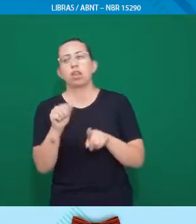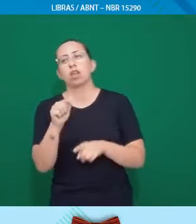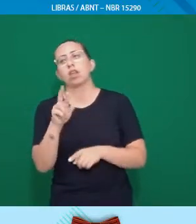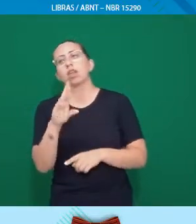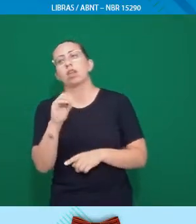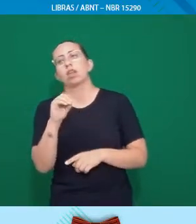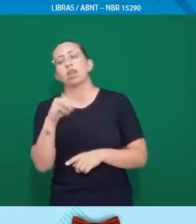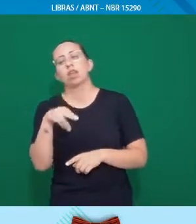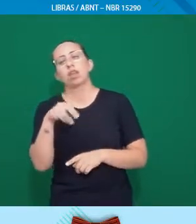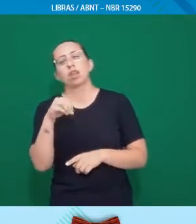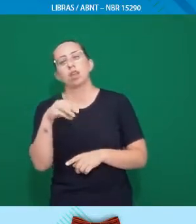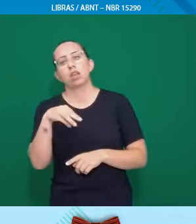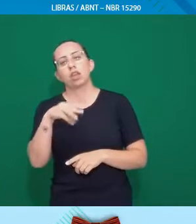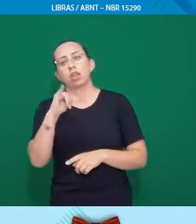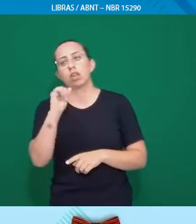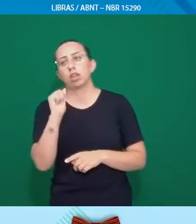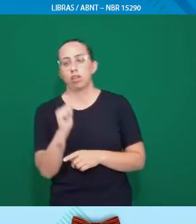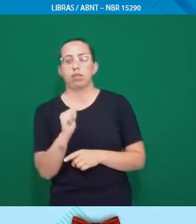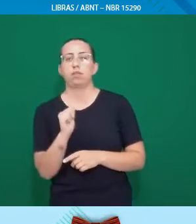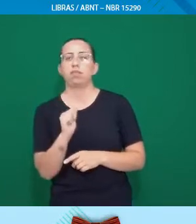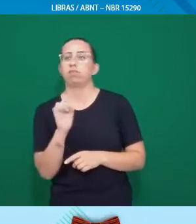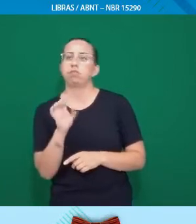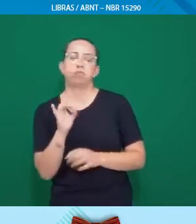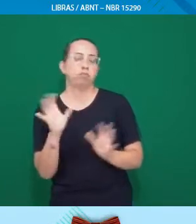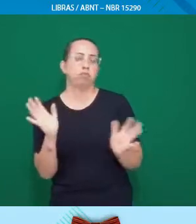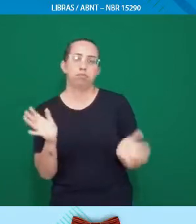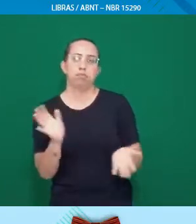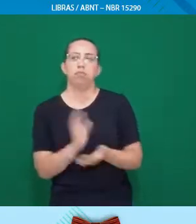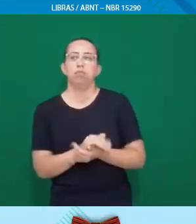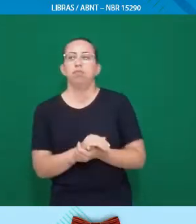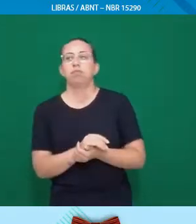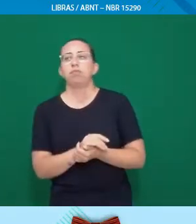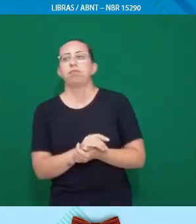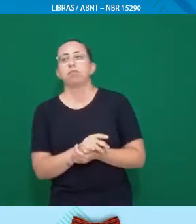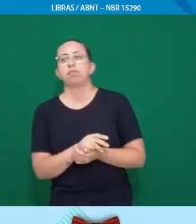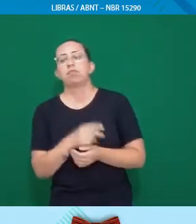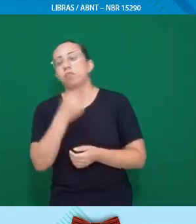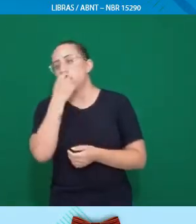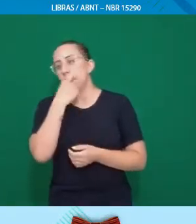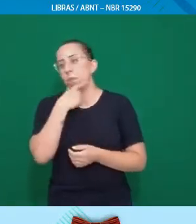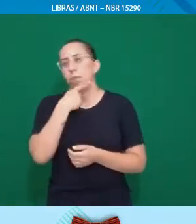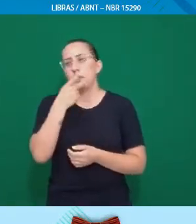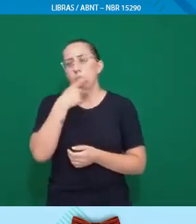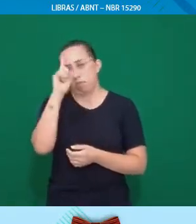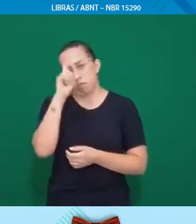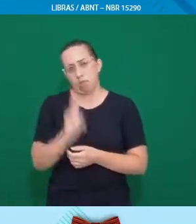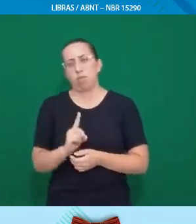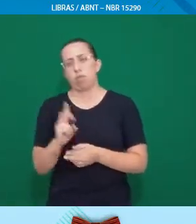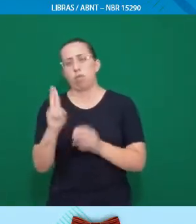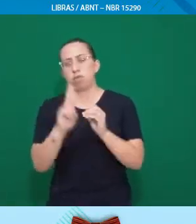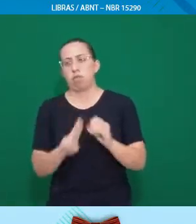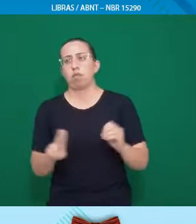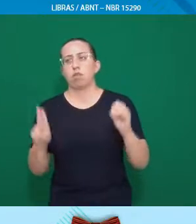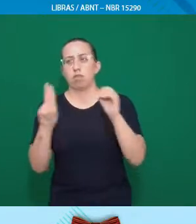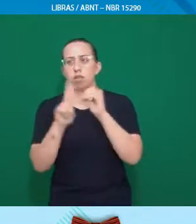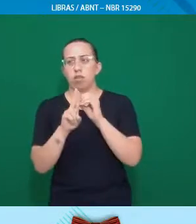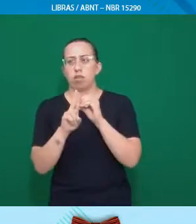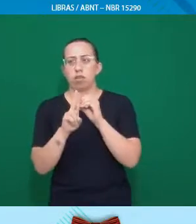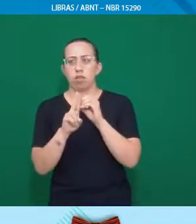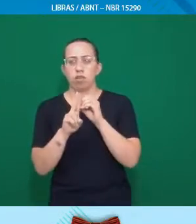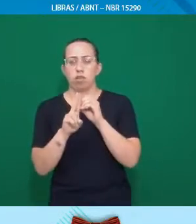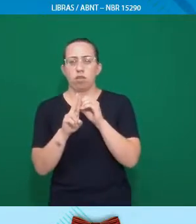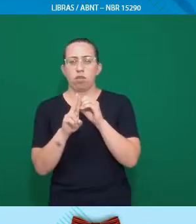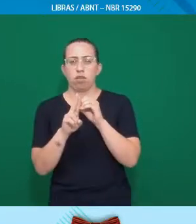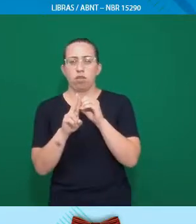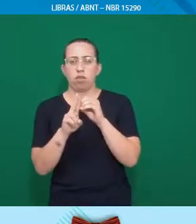o Nelson aí falou com o diretor do nu'est nós só